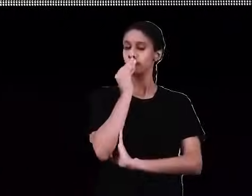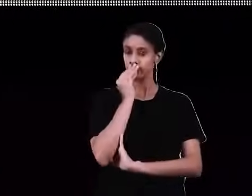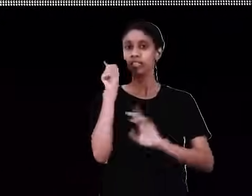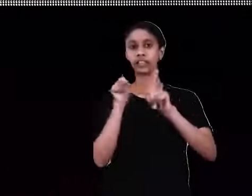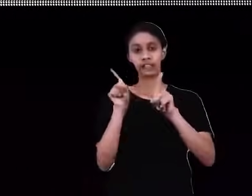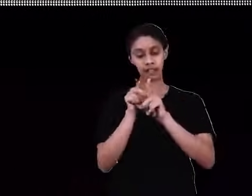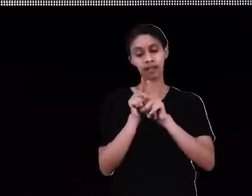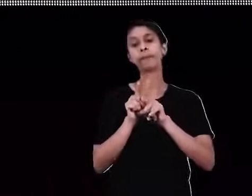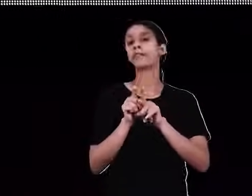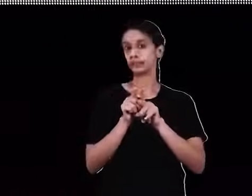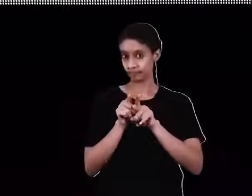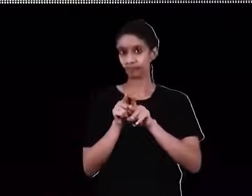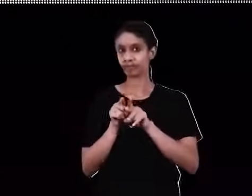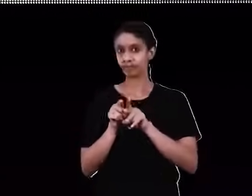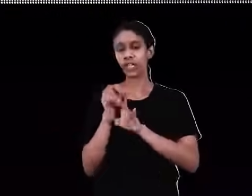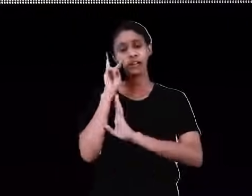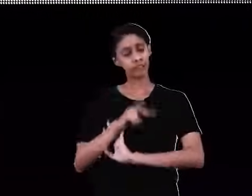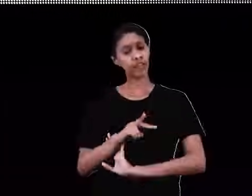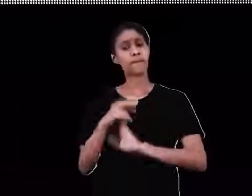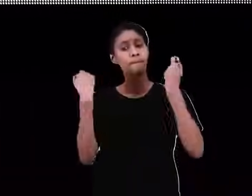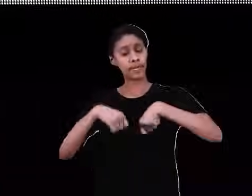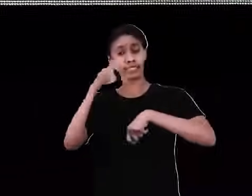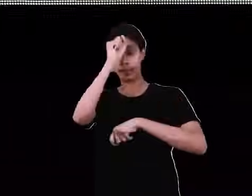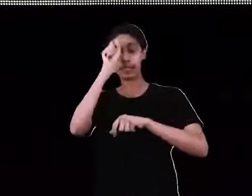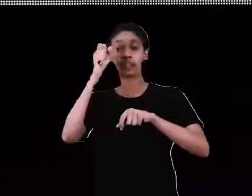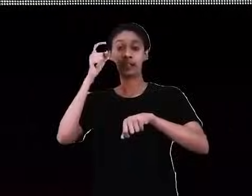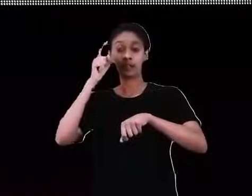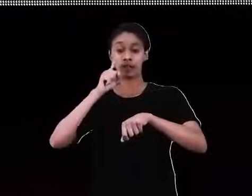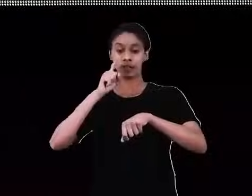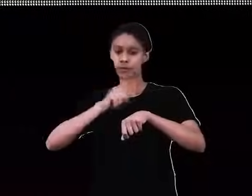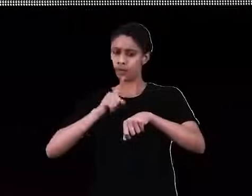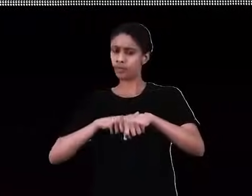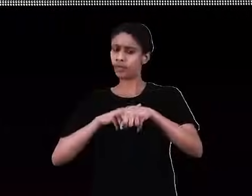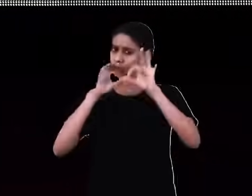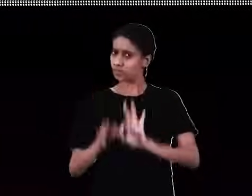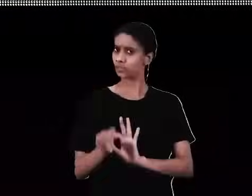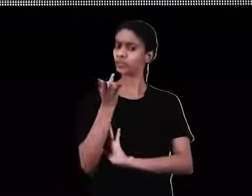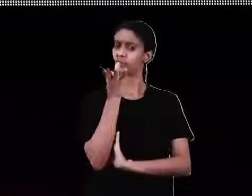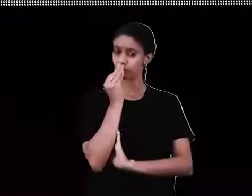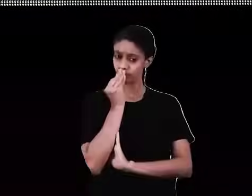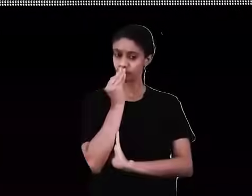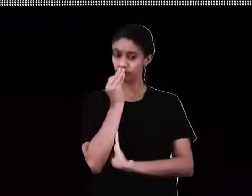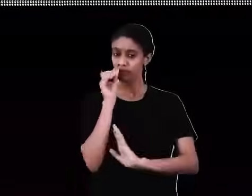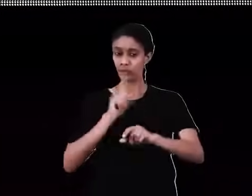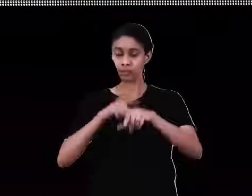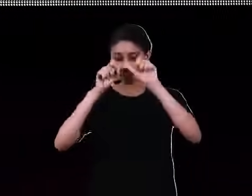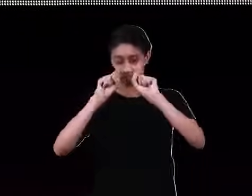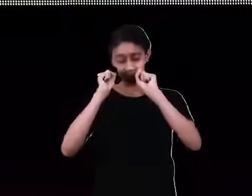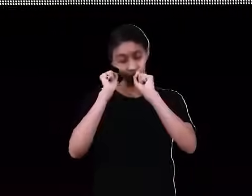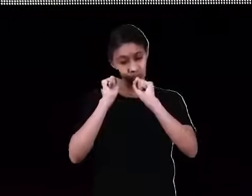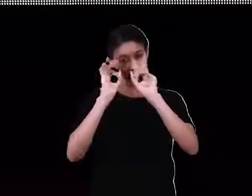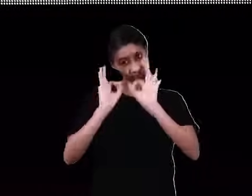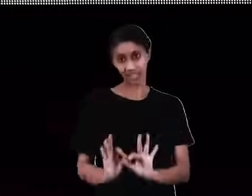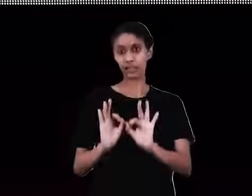de falar. Ela estava dizendo assim, ó, você vai precisar aprender o momento certo de calar a sua boca e o momento certo de você falar. Porque perceba